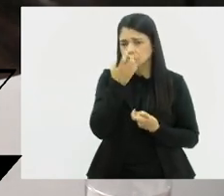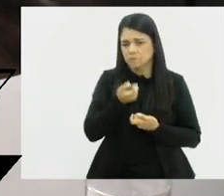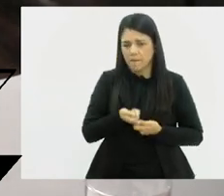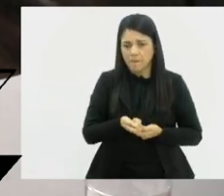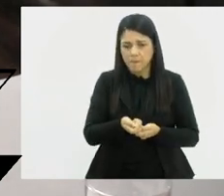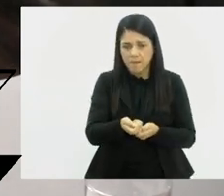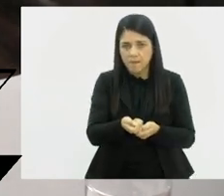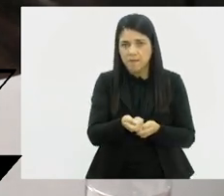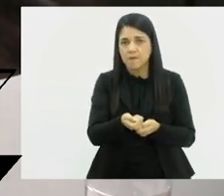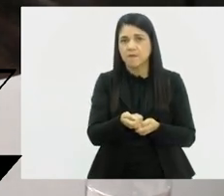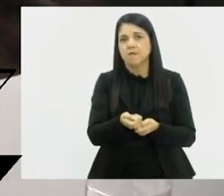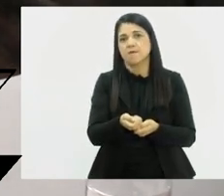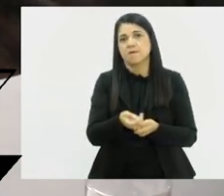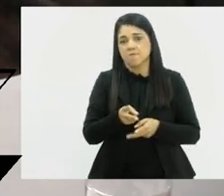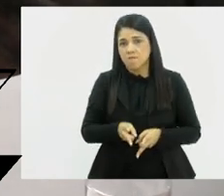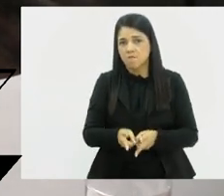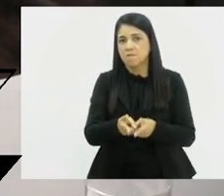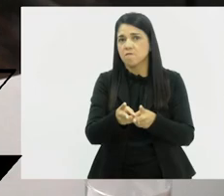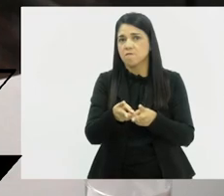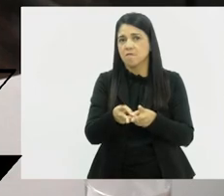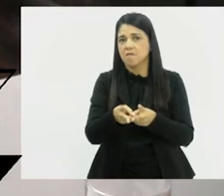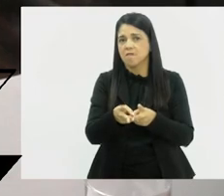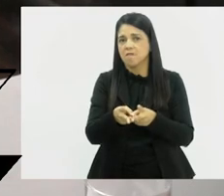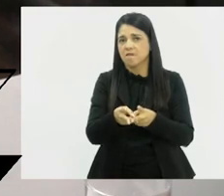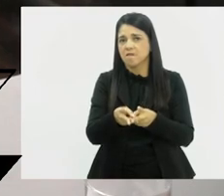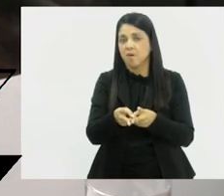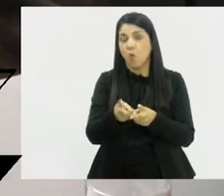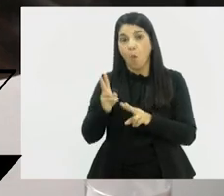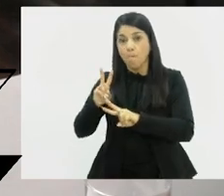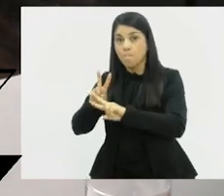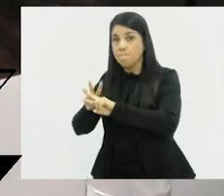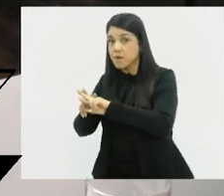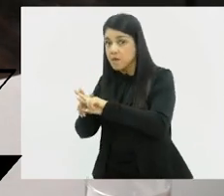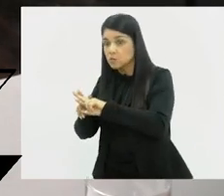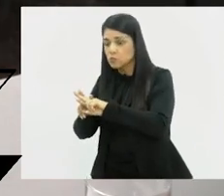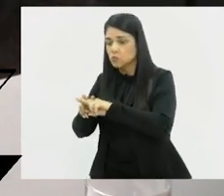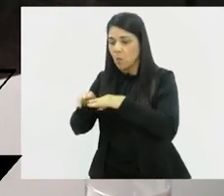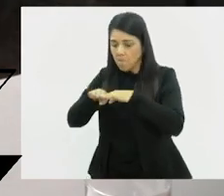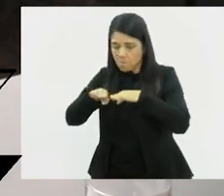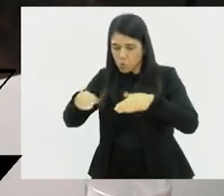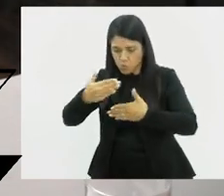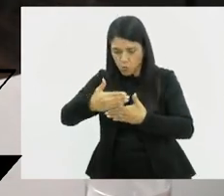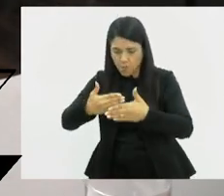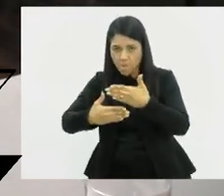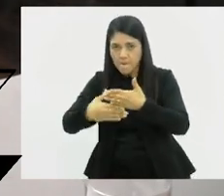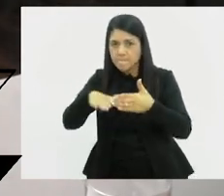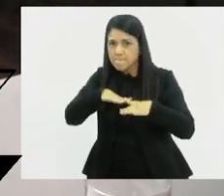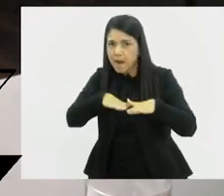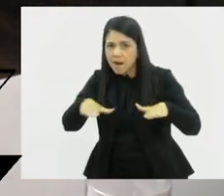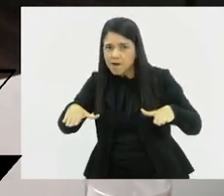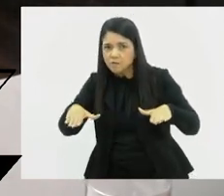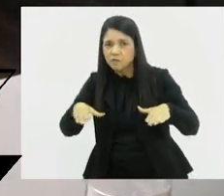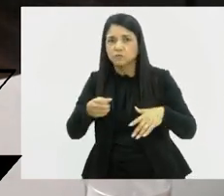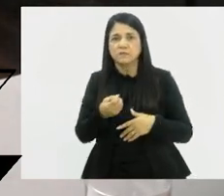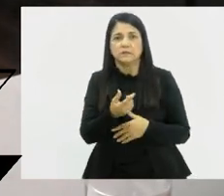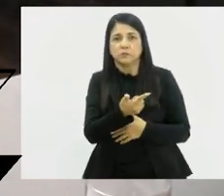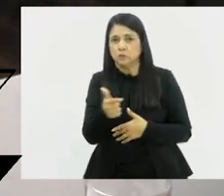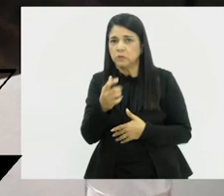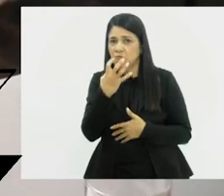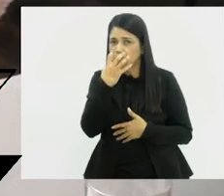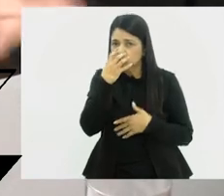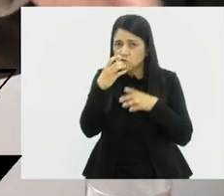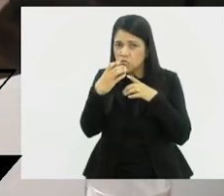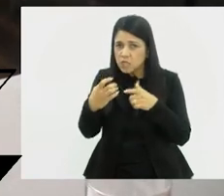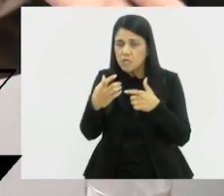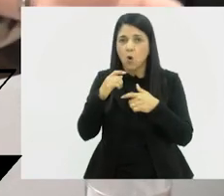pode mantê-lo acondicionado naquela forma, com um muro baixo, sem a focinheira, sem a coleira, etc., ele está,